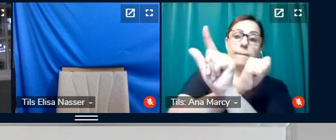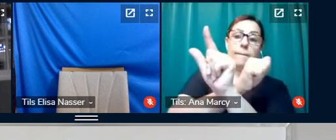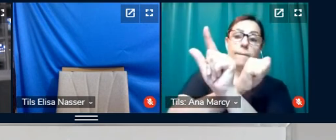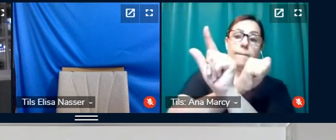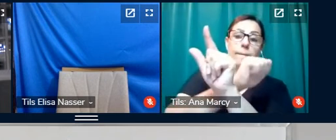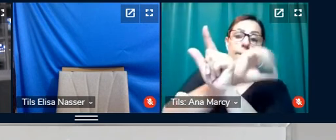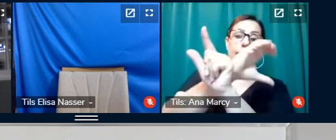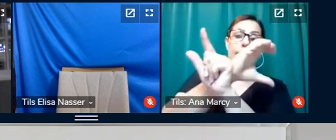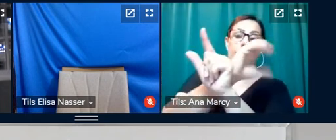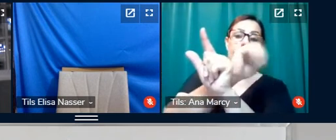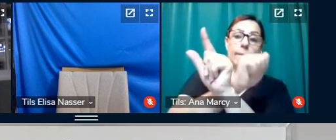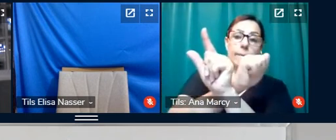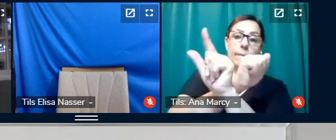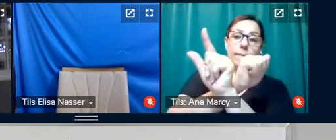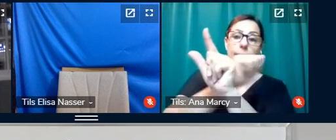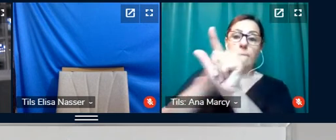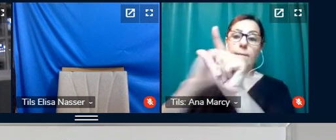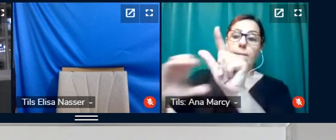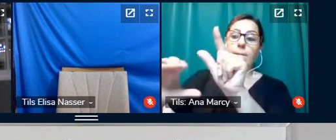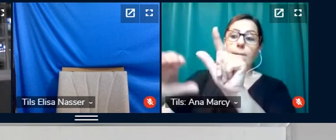E quem é o cateto oposto?